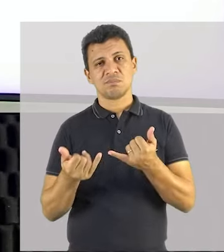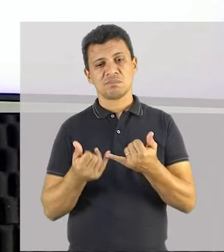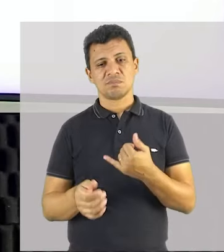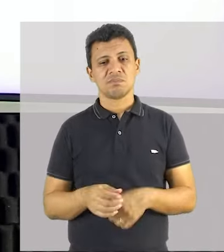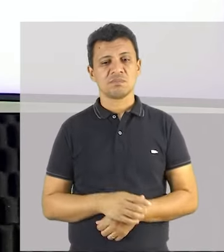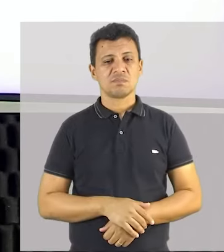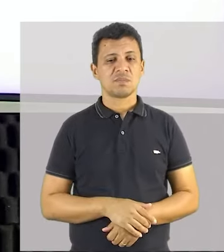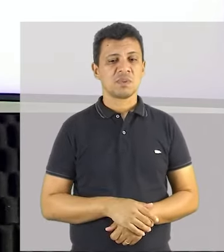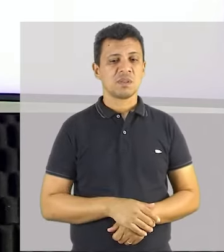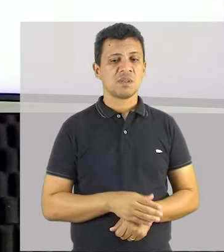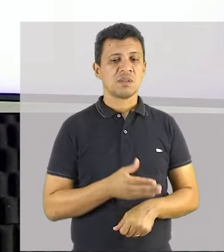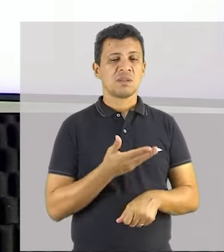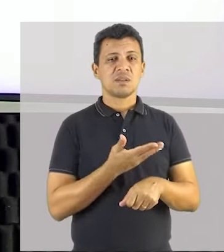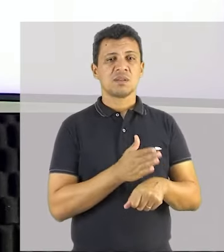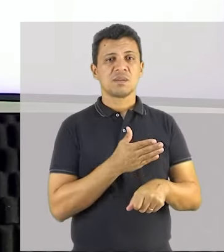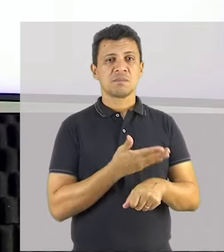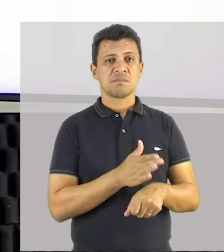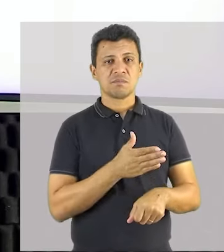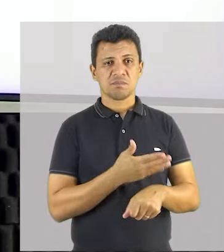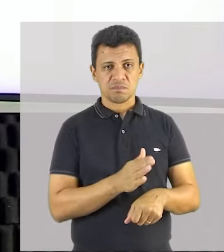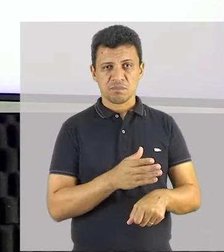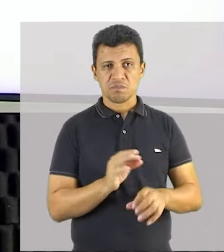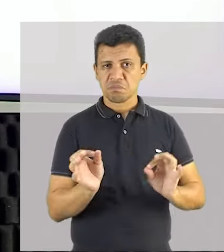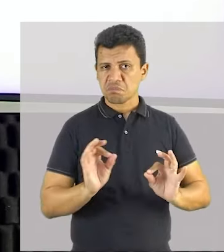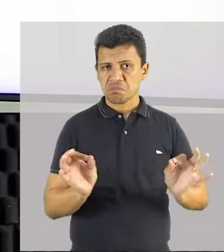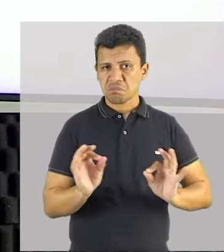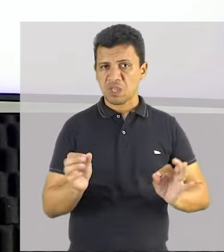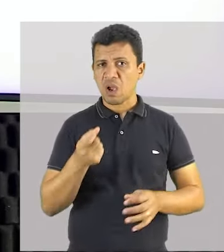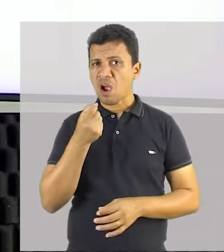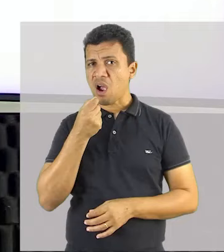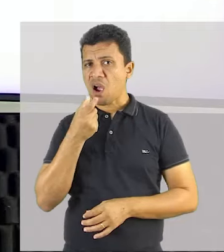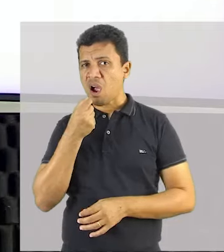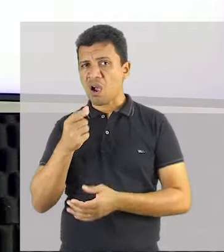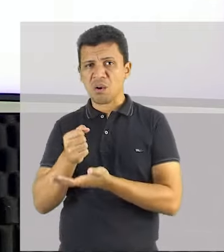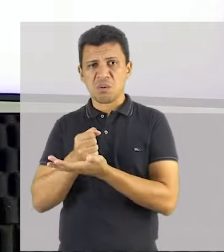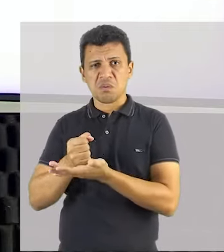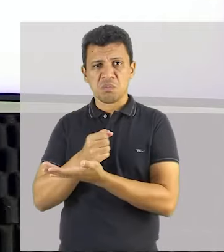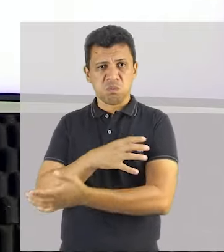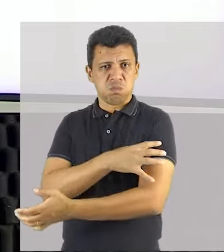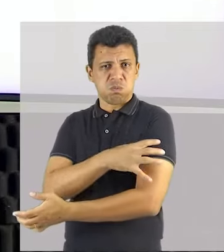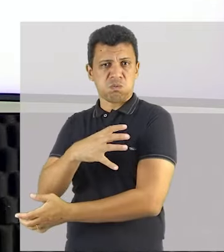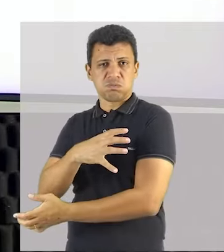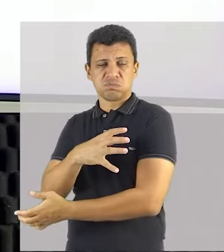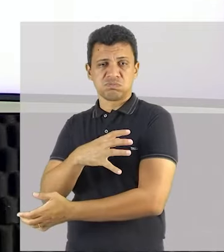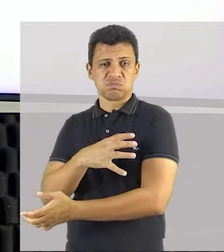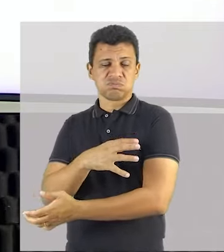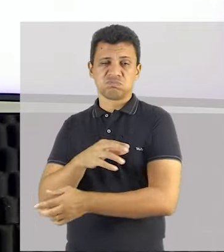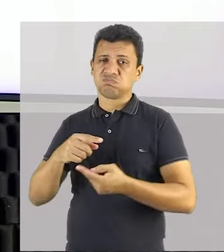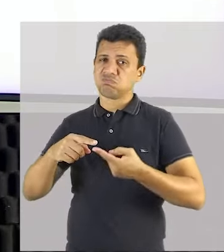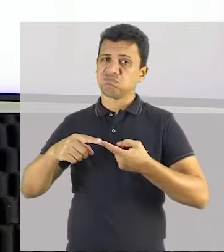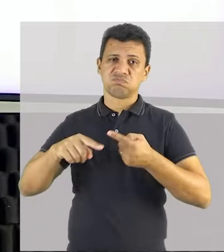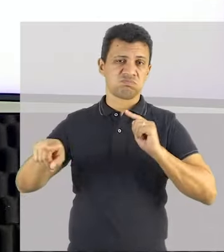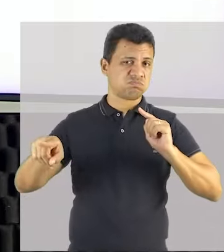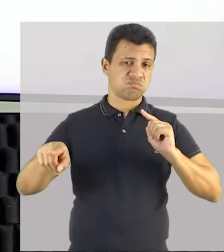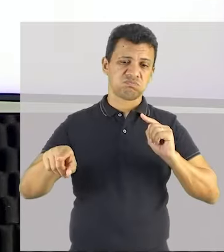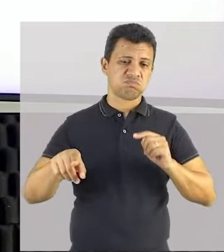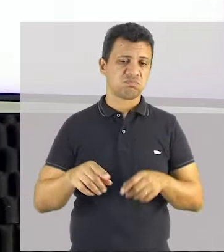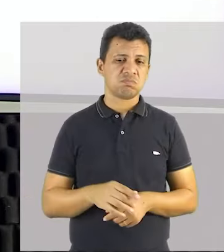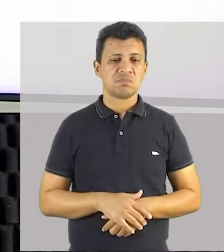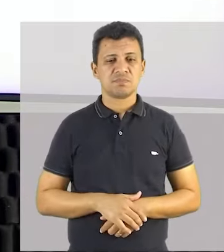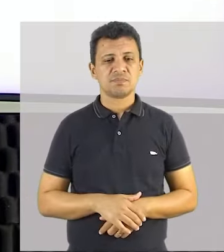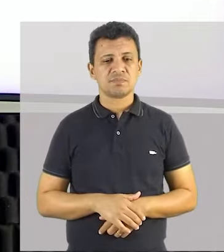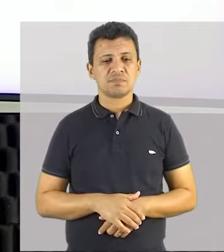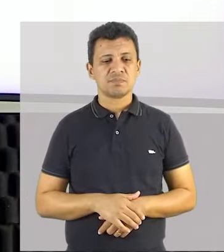quem se exercita ser anabolizante também tá muito grande para poder ser compatível com o que a questão descreve